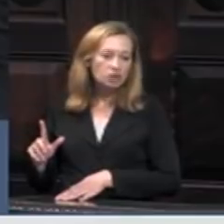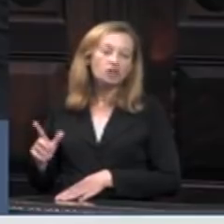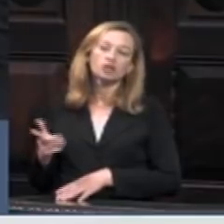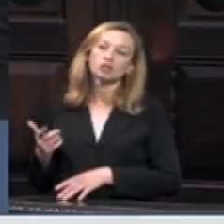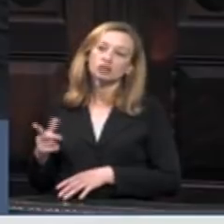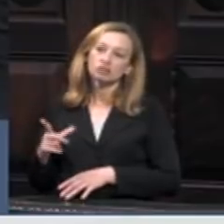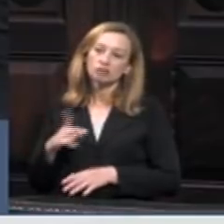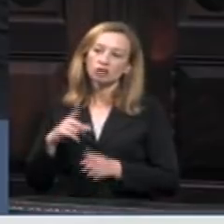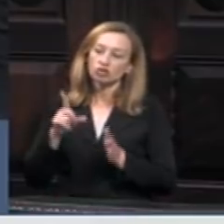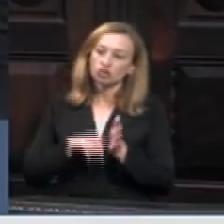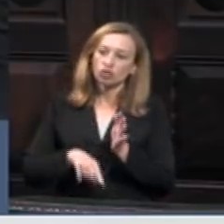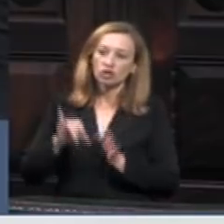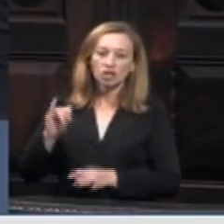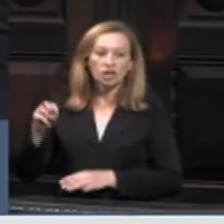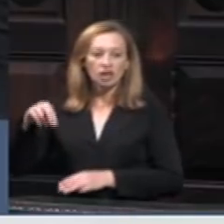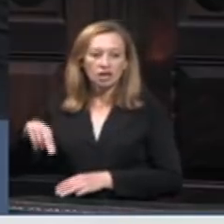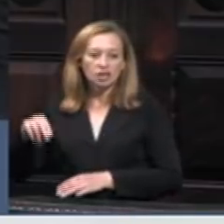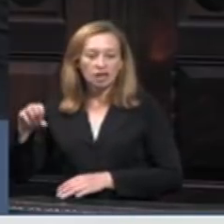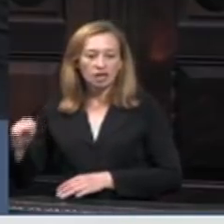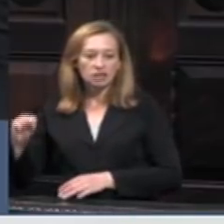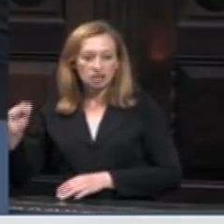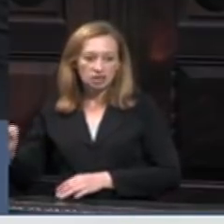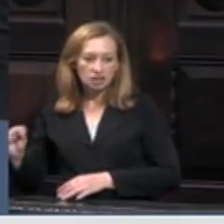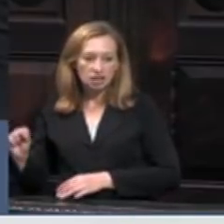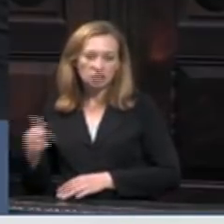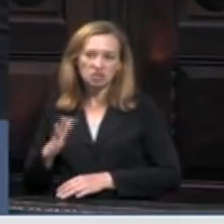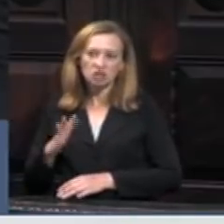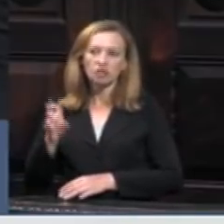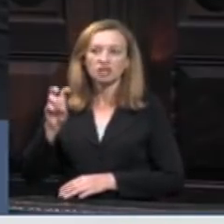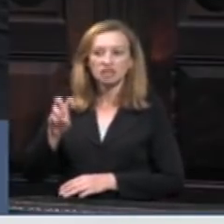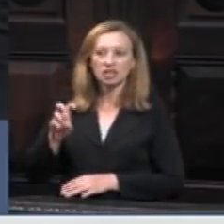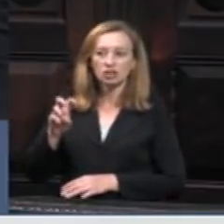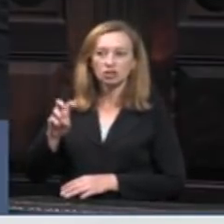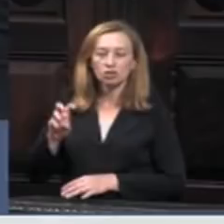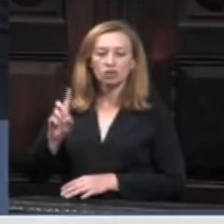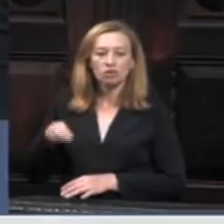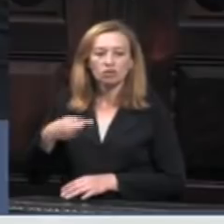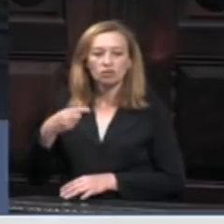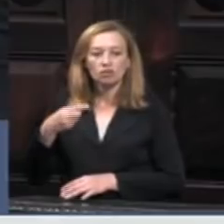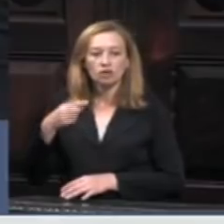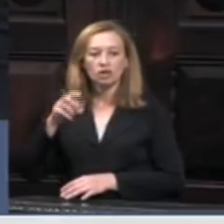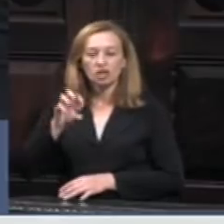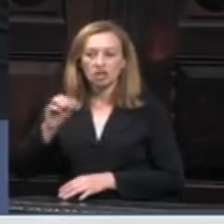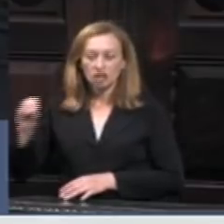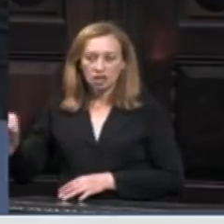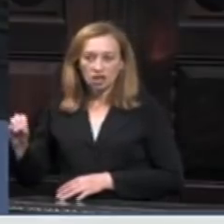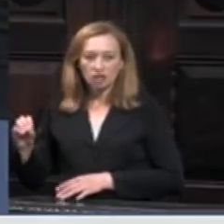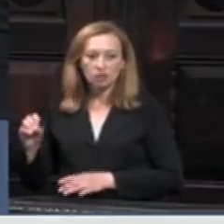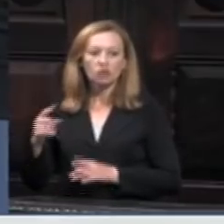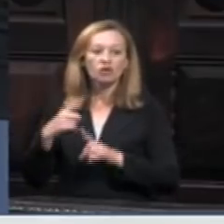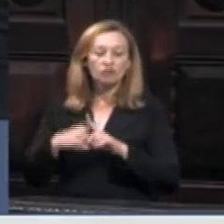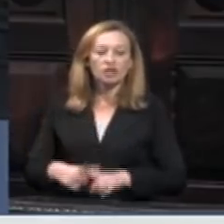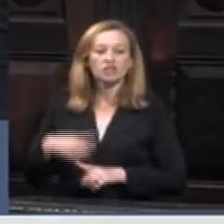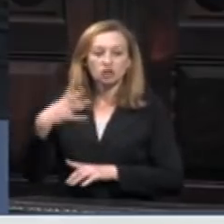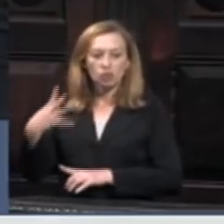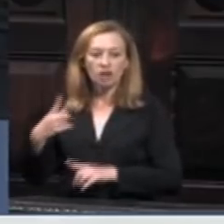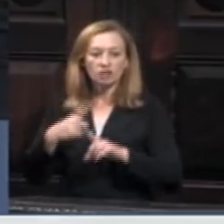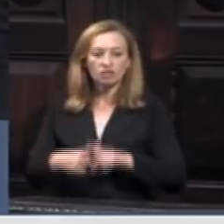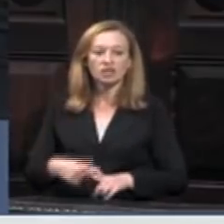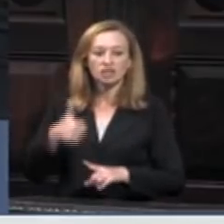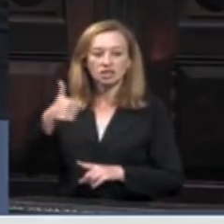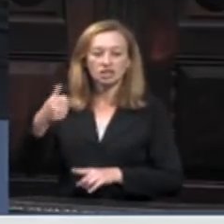INSS 5.500. 5.500 vezes 4 mil vezes 13 salários